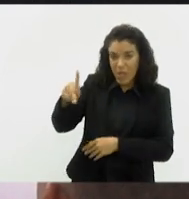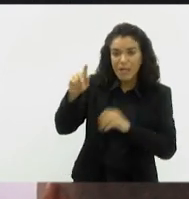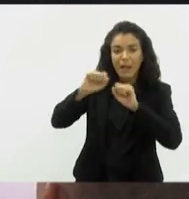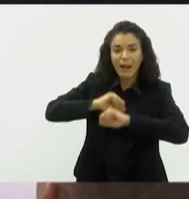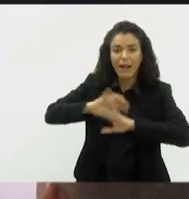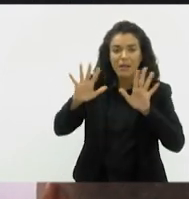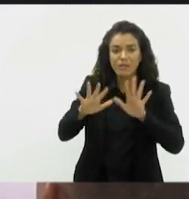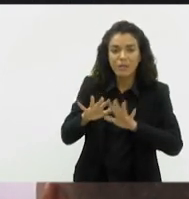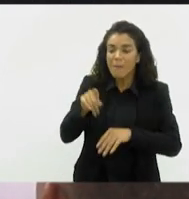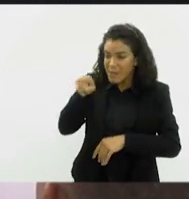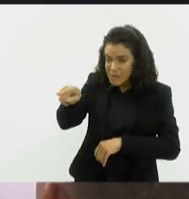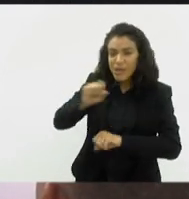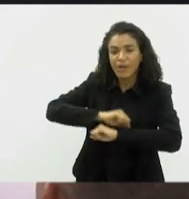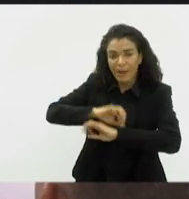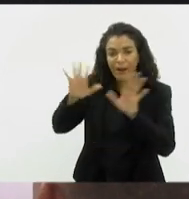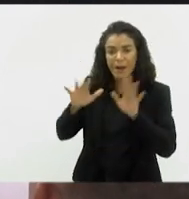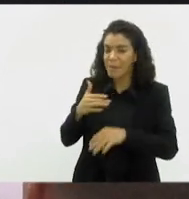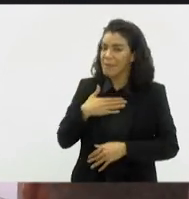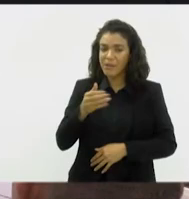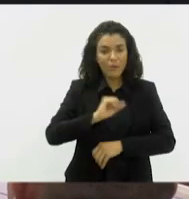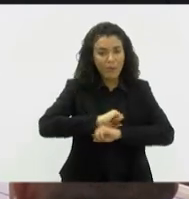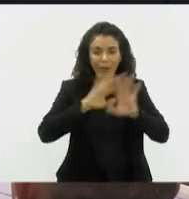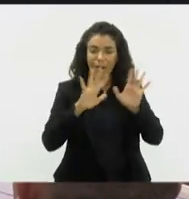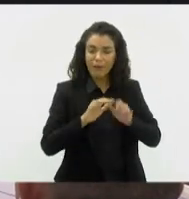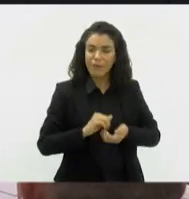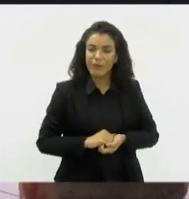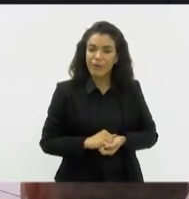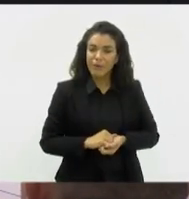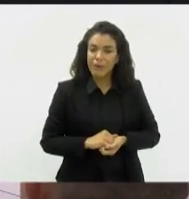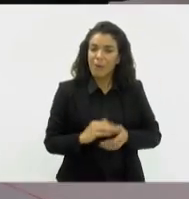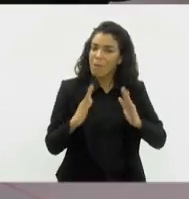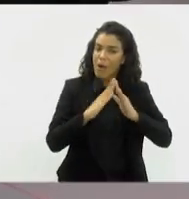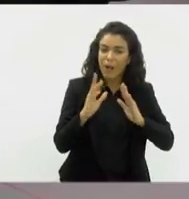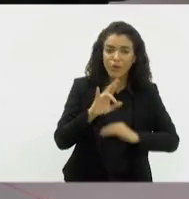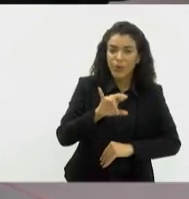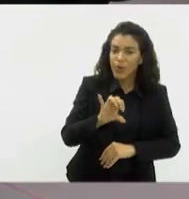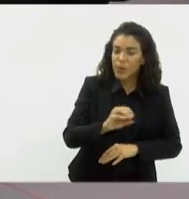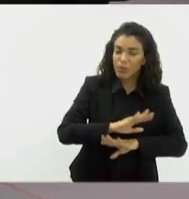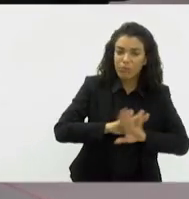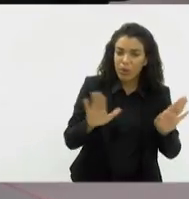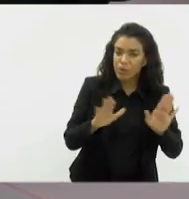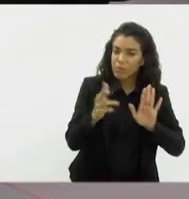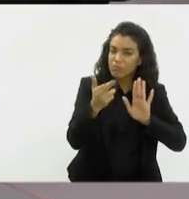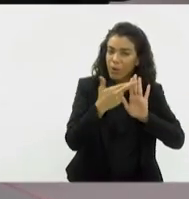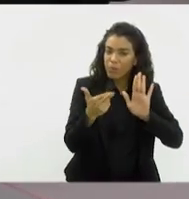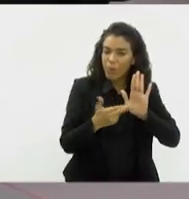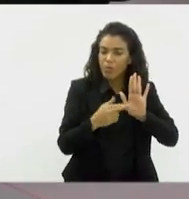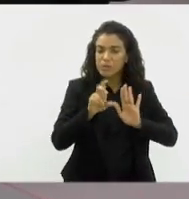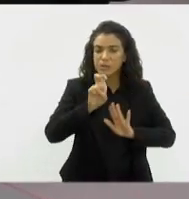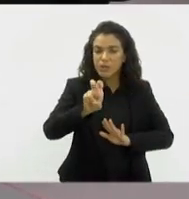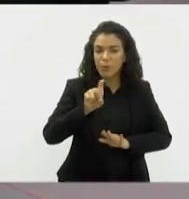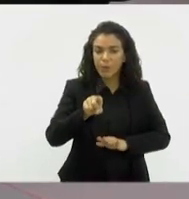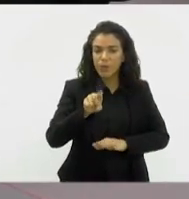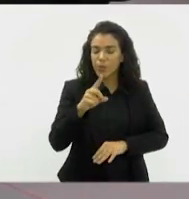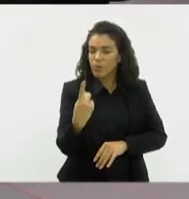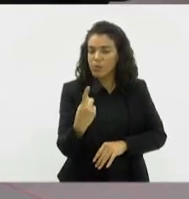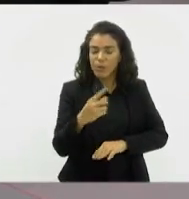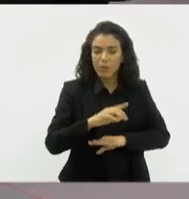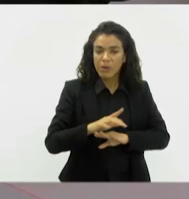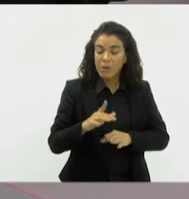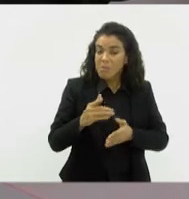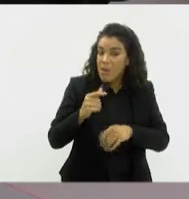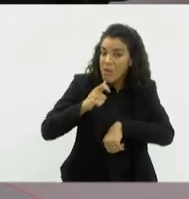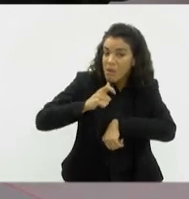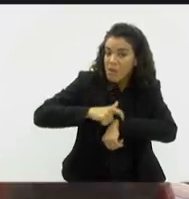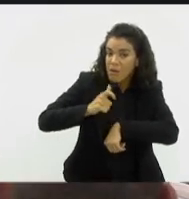claríssima. Para a senhora está claríssima, para mim não está claro. Comprovar experiência em direitos humanos e morar no Rio de Janeiro. São esses os requisitos do 5.1. Mas são a partir do momento